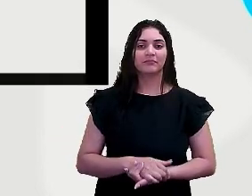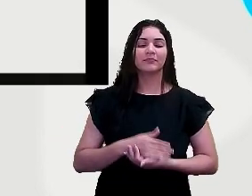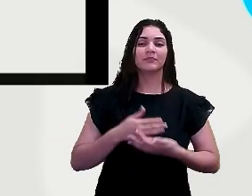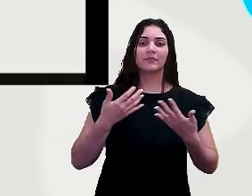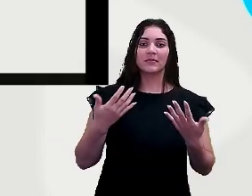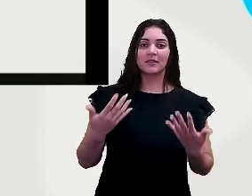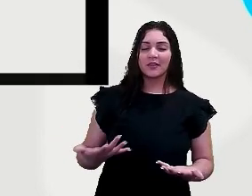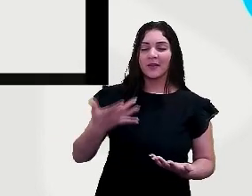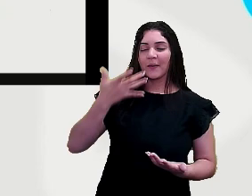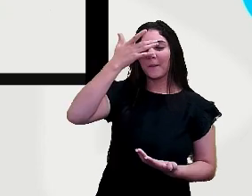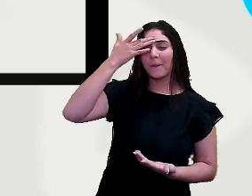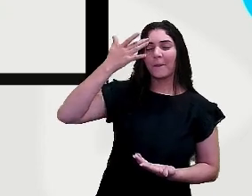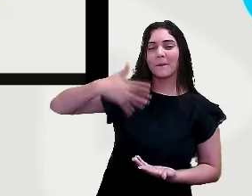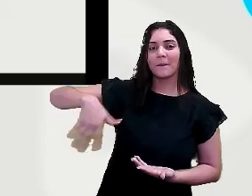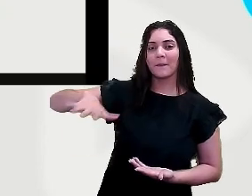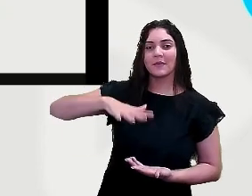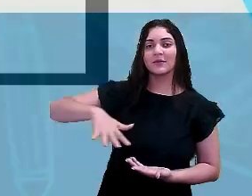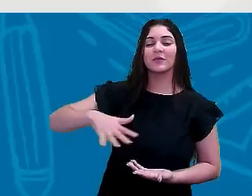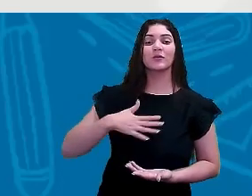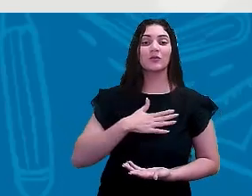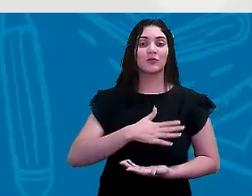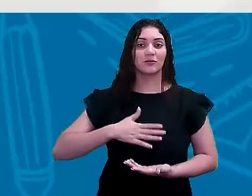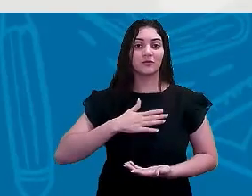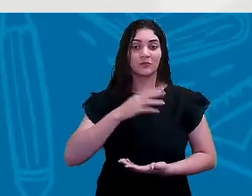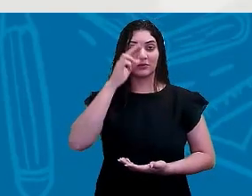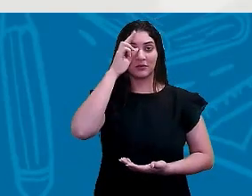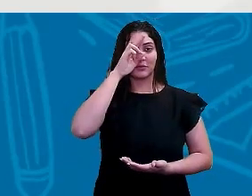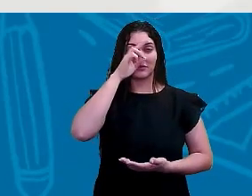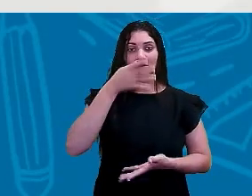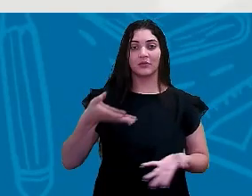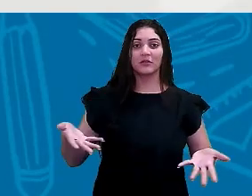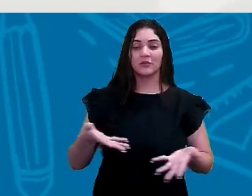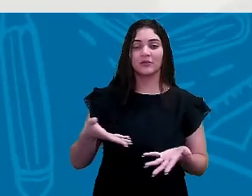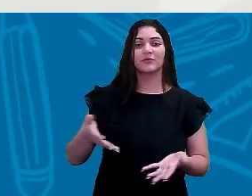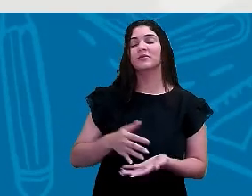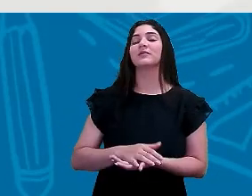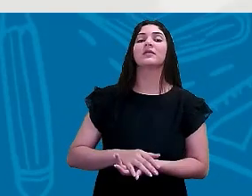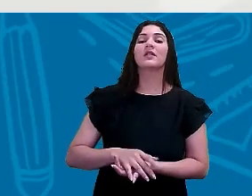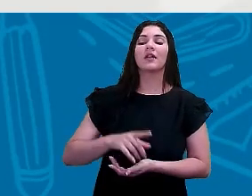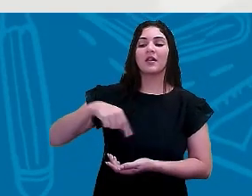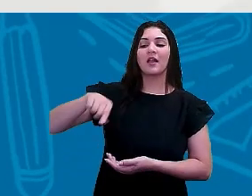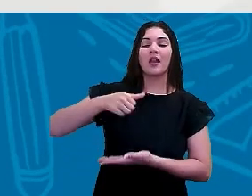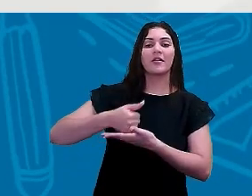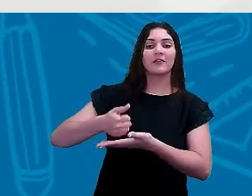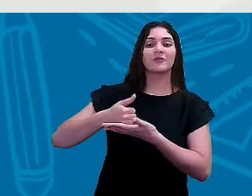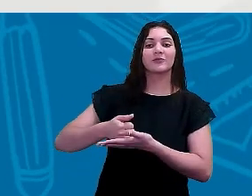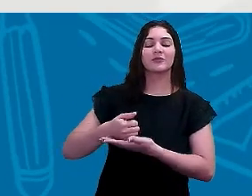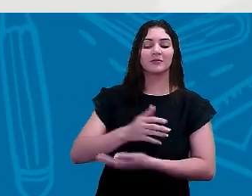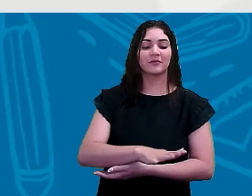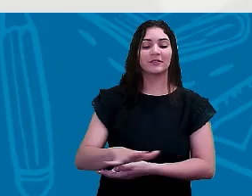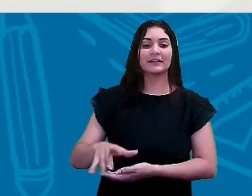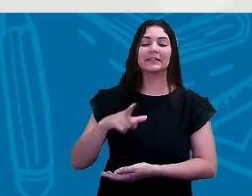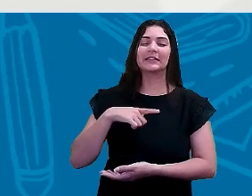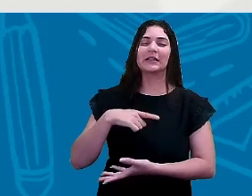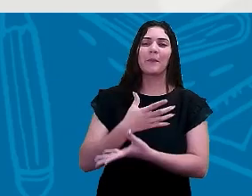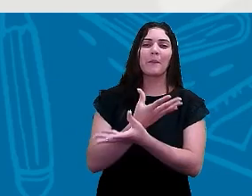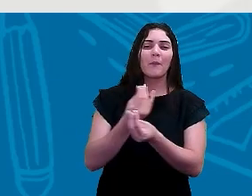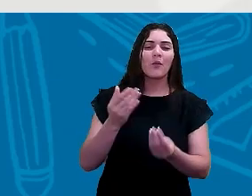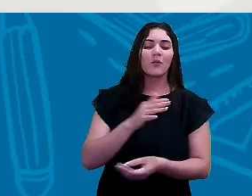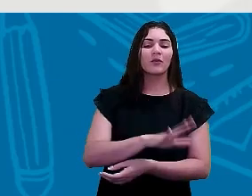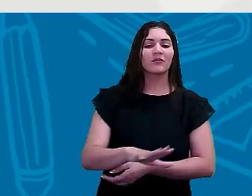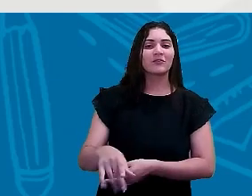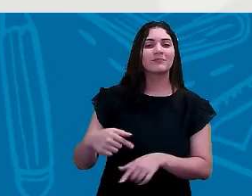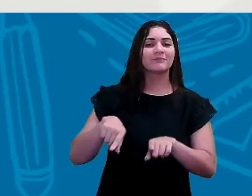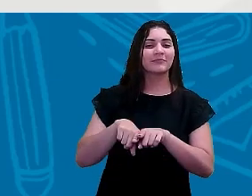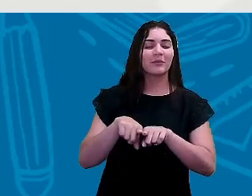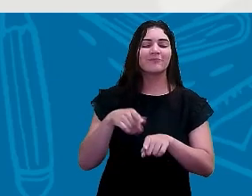E aí, pessoal, gostaram dessa historinha de hoje? Aí serve para muitas crianças, né? Aqui eu sei que tem muitas crianças que